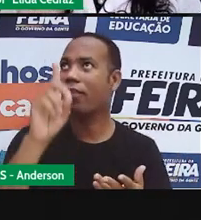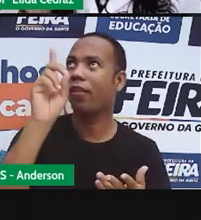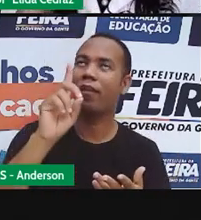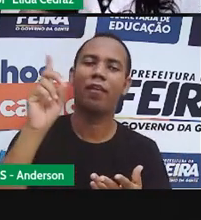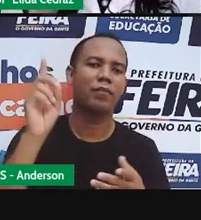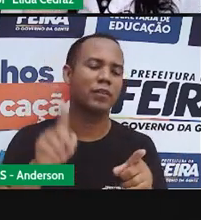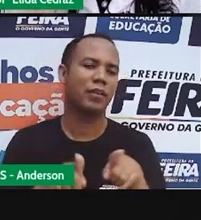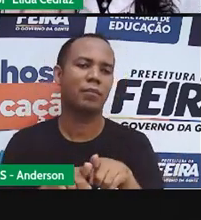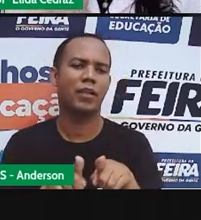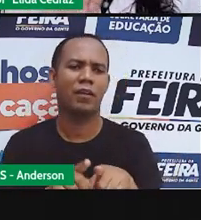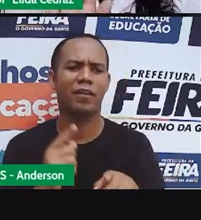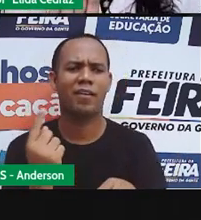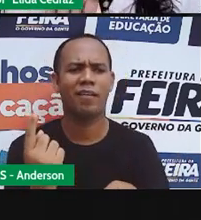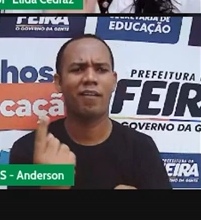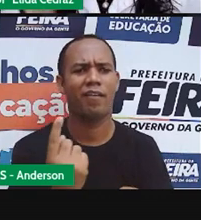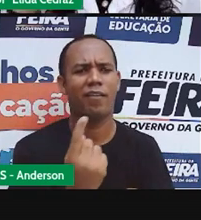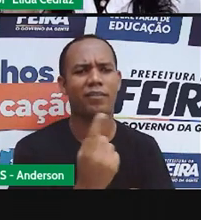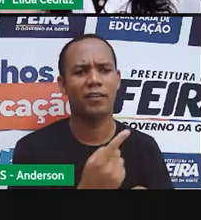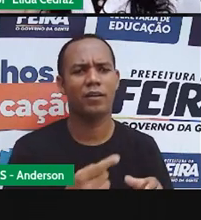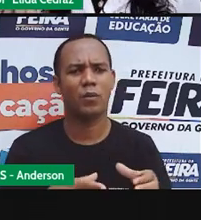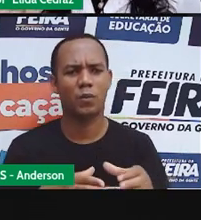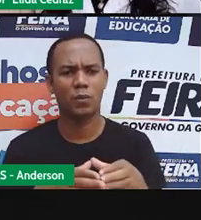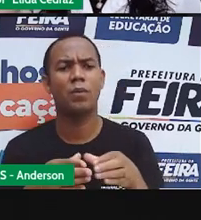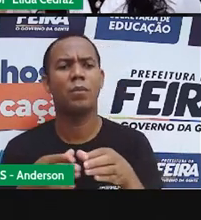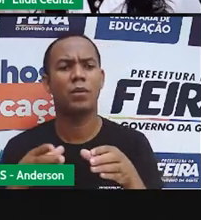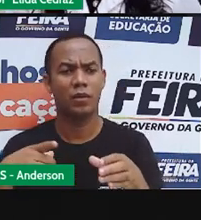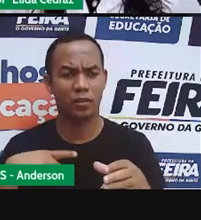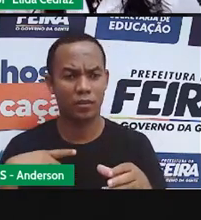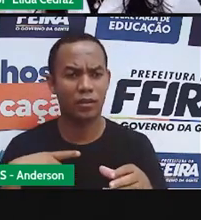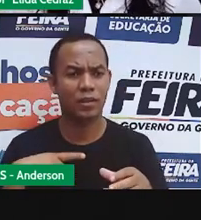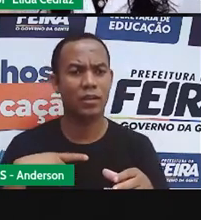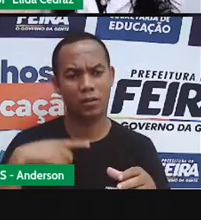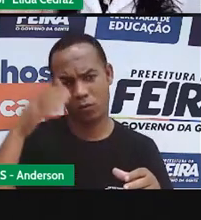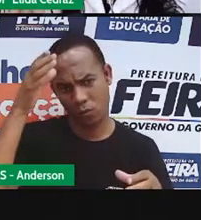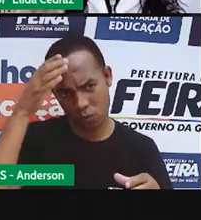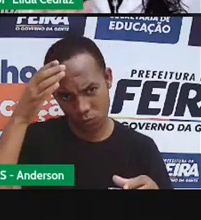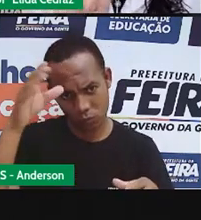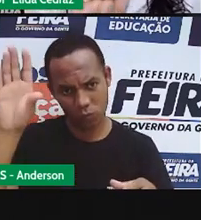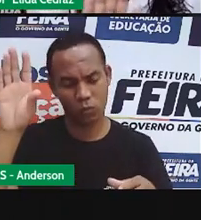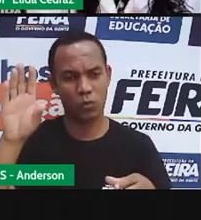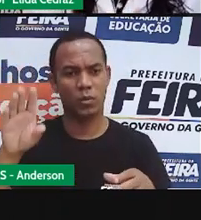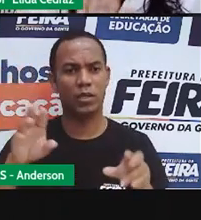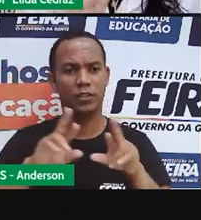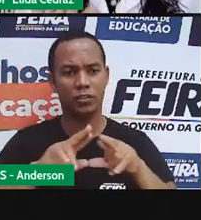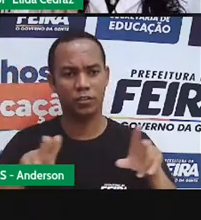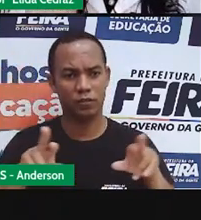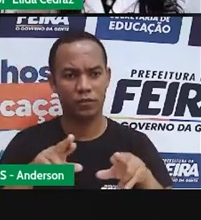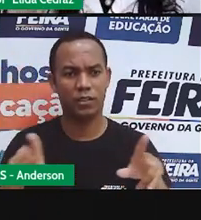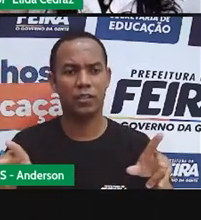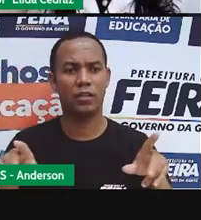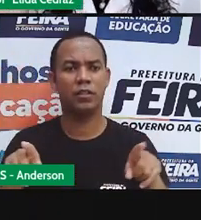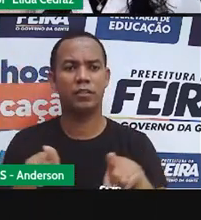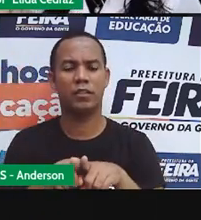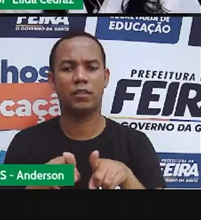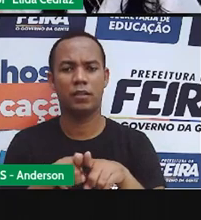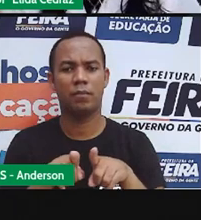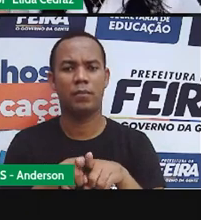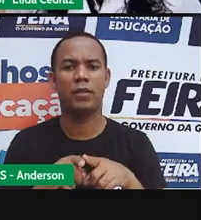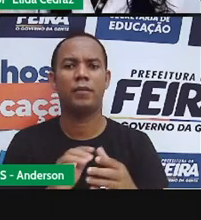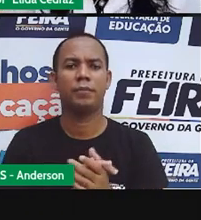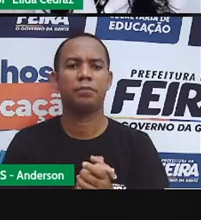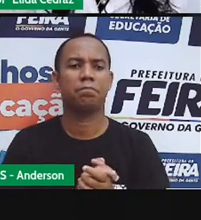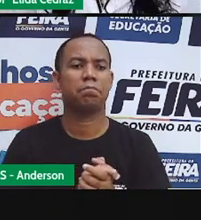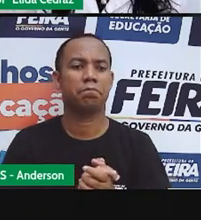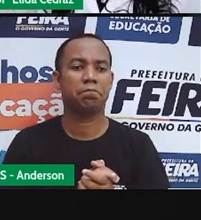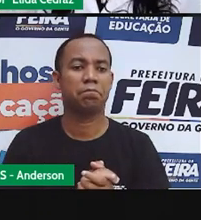essas coisas. De cada nação tem uma crença e um ritual e um ritmo